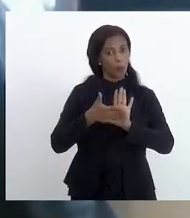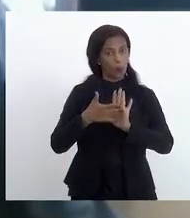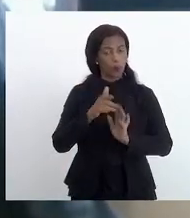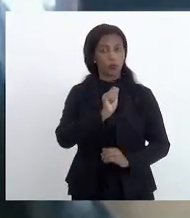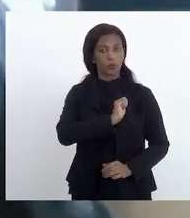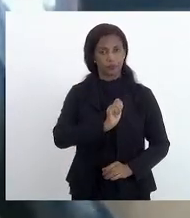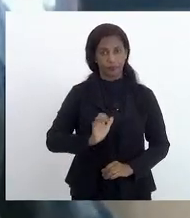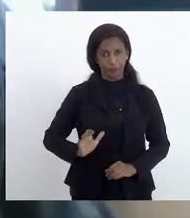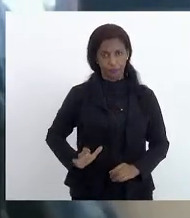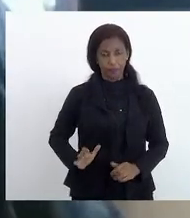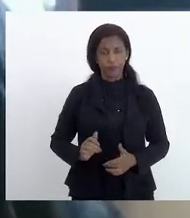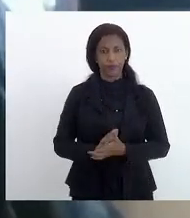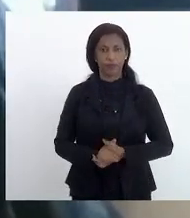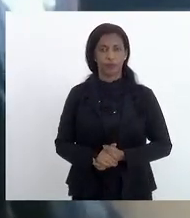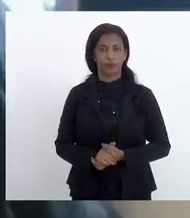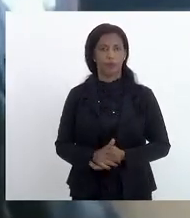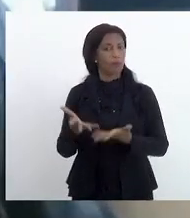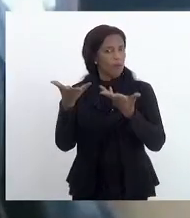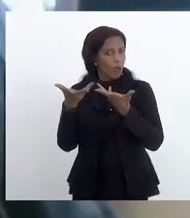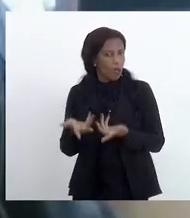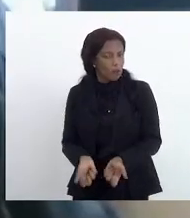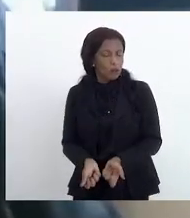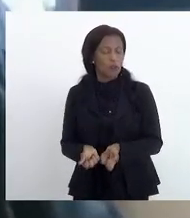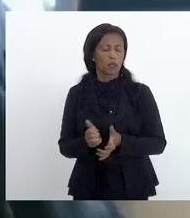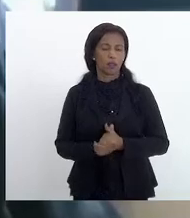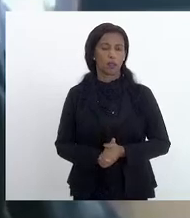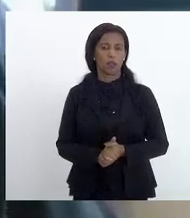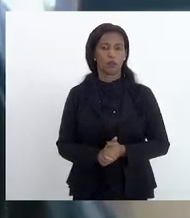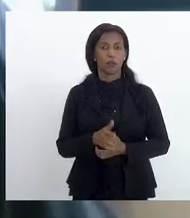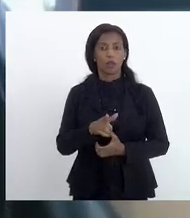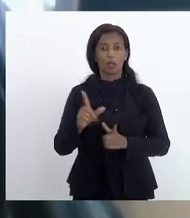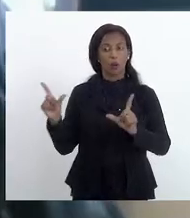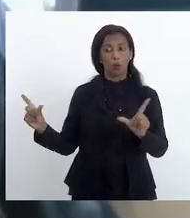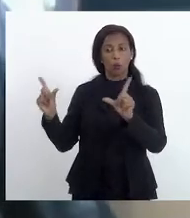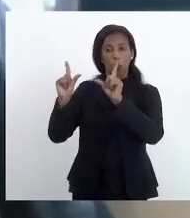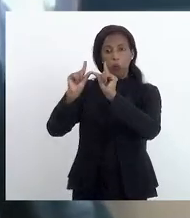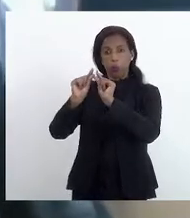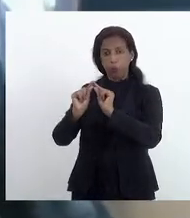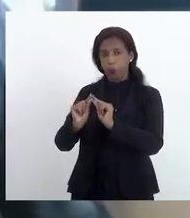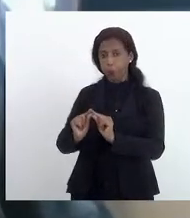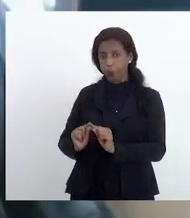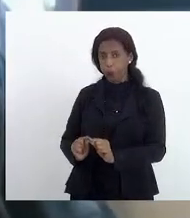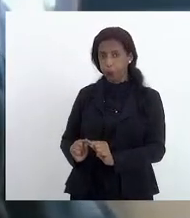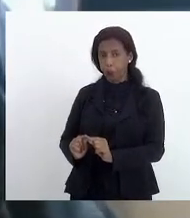André Siciliano, considerando que é uma redução de danos,